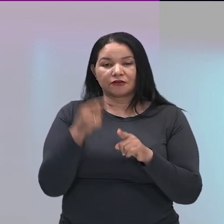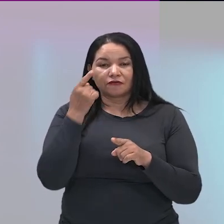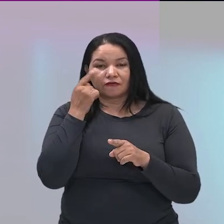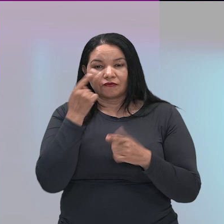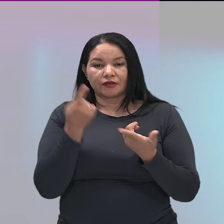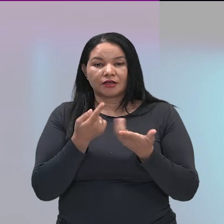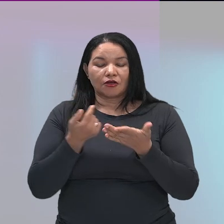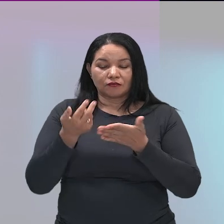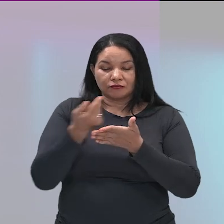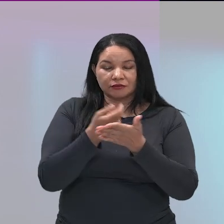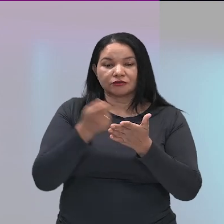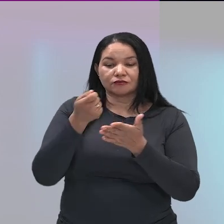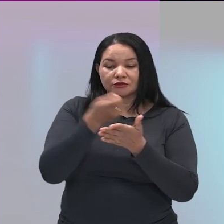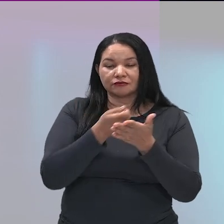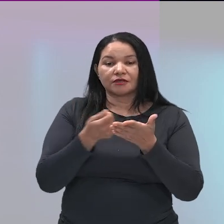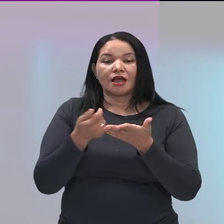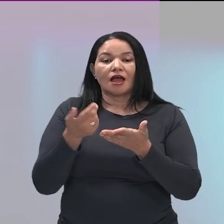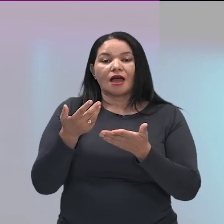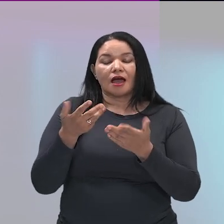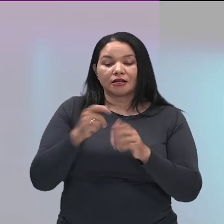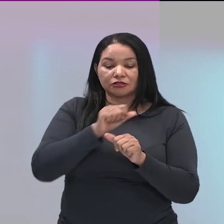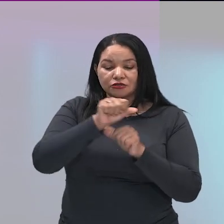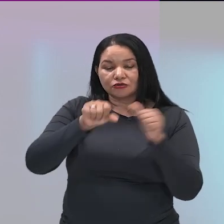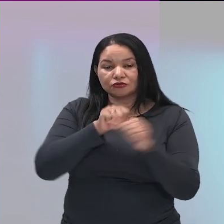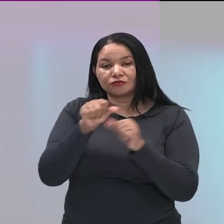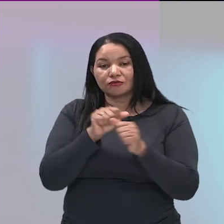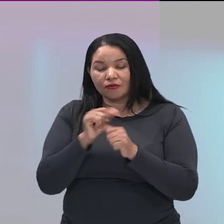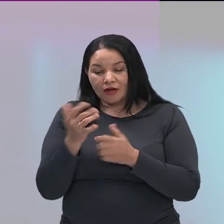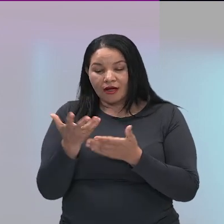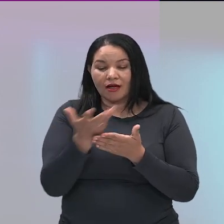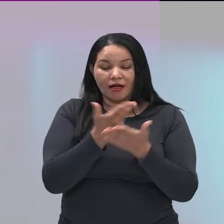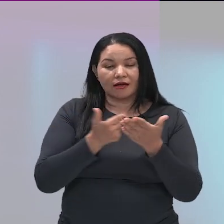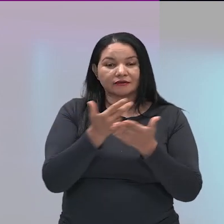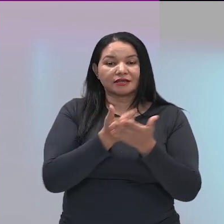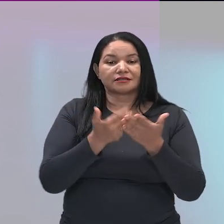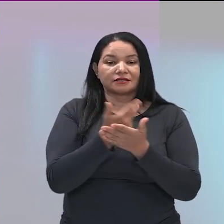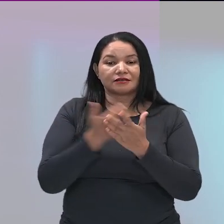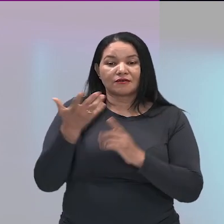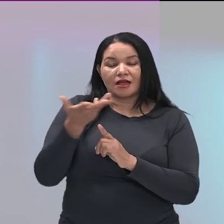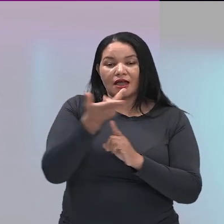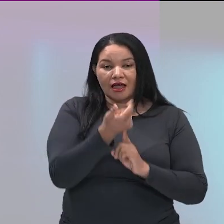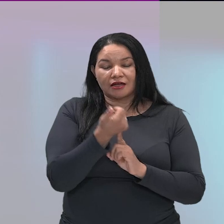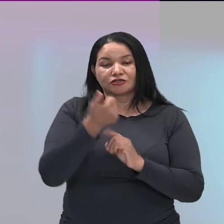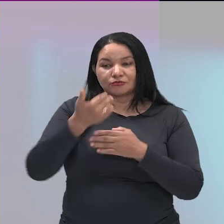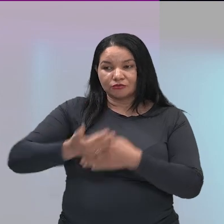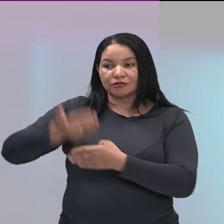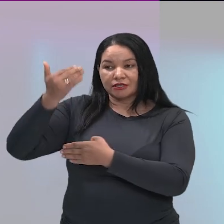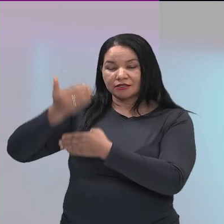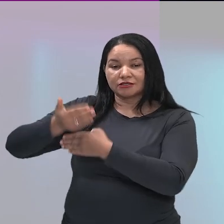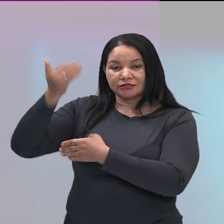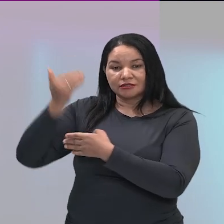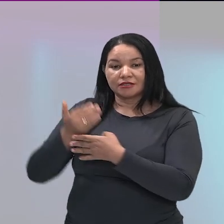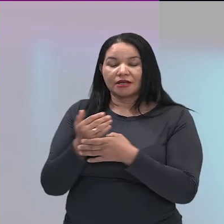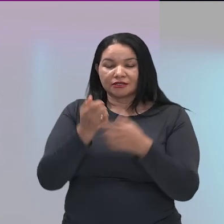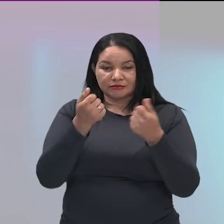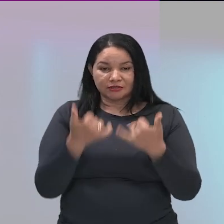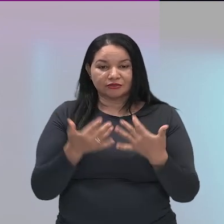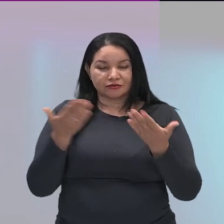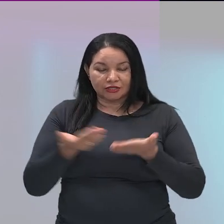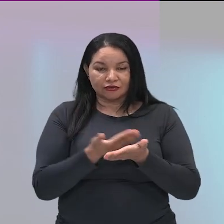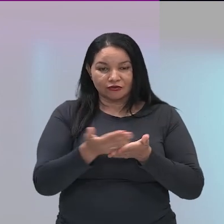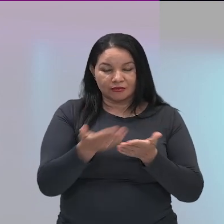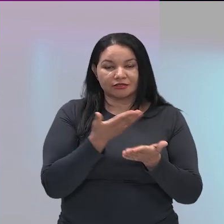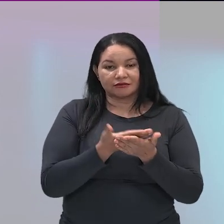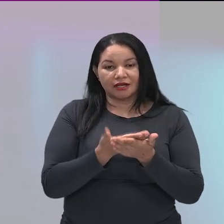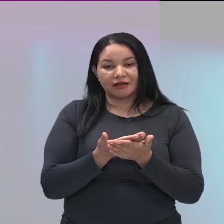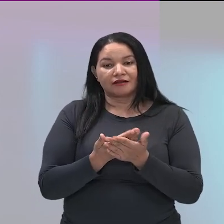estar presente, a arte muralista. Nós fizemos essa diferenciação no começo da nossa aula da arte